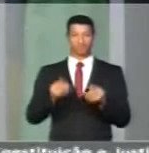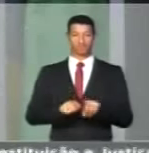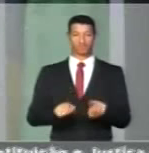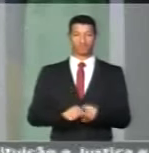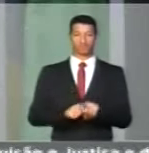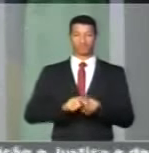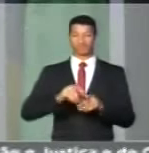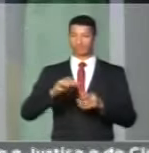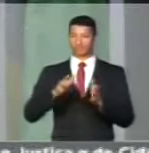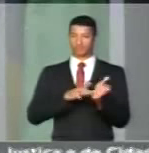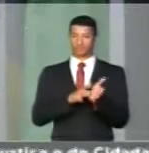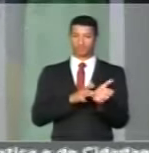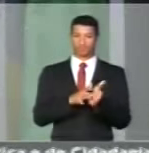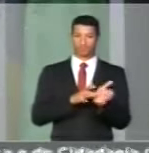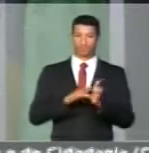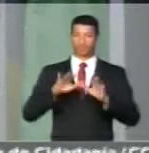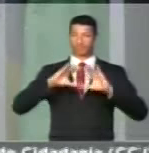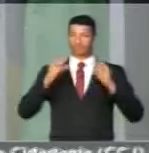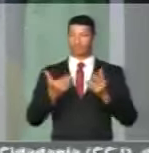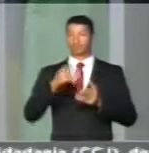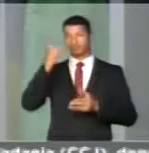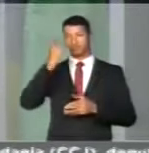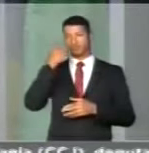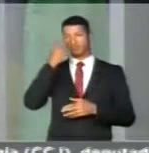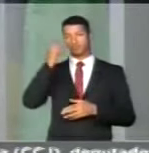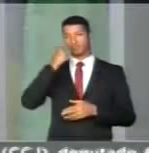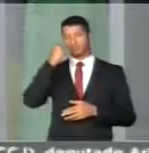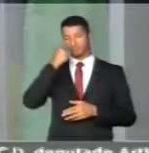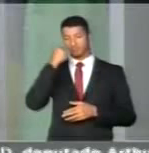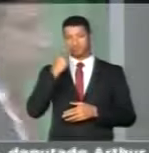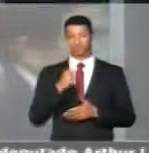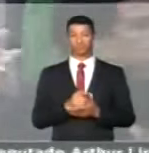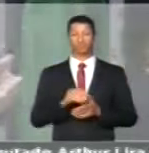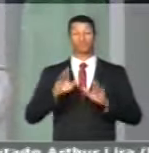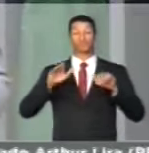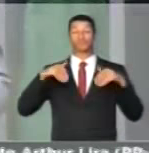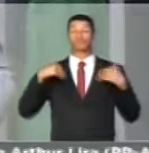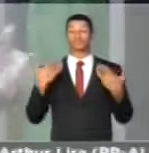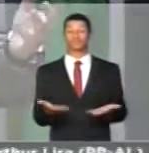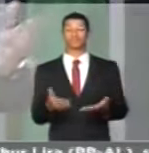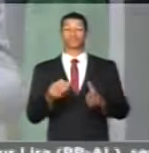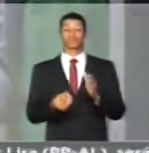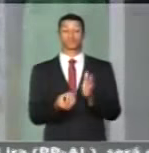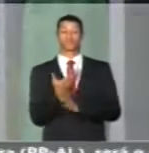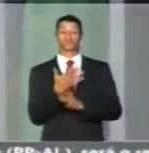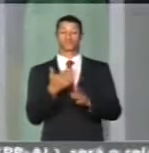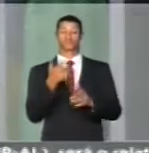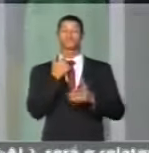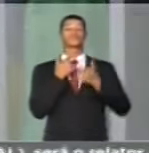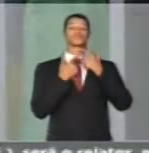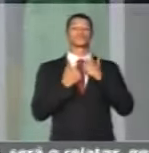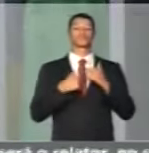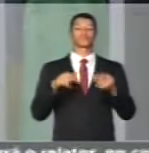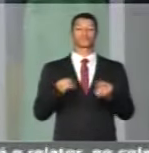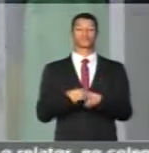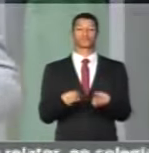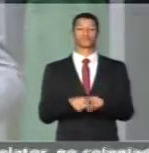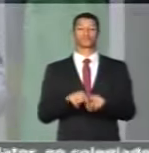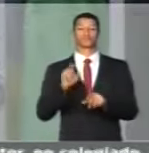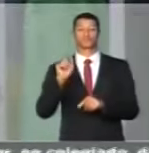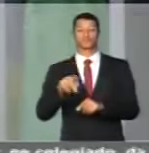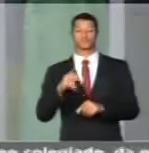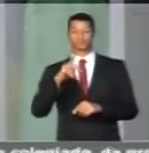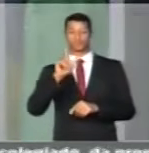inclusive, manipular o conjunto dos deputados e senadores. Quando se criou uma expectativa, inclusive, que